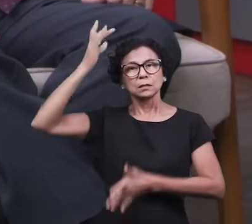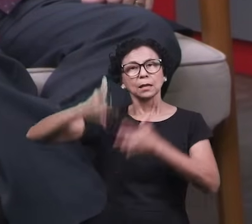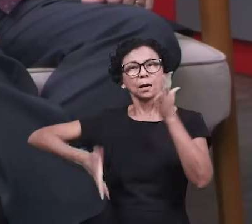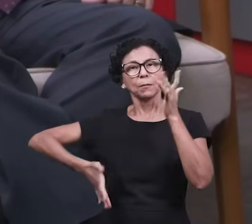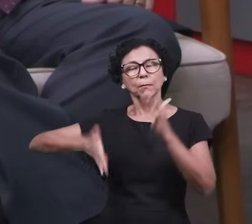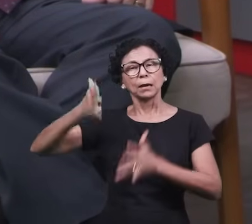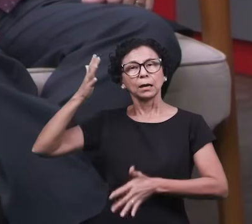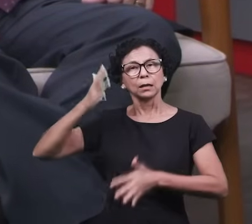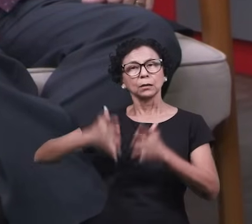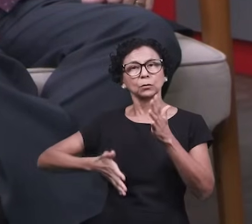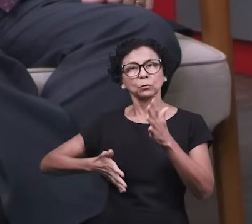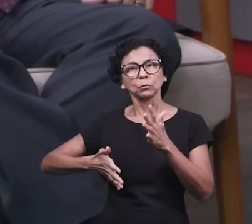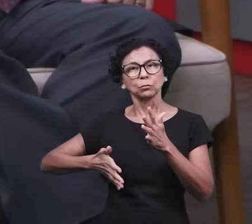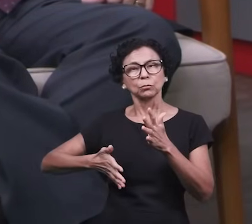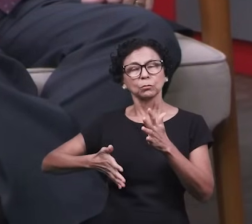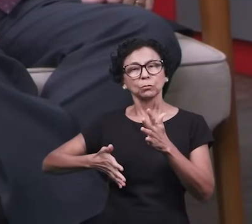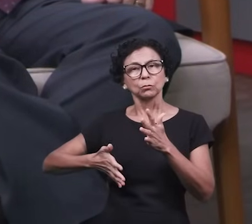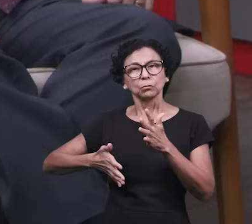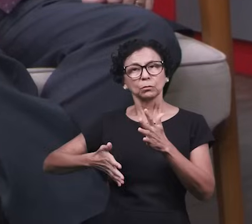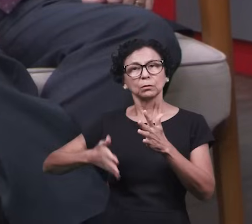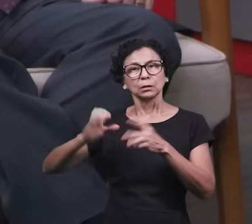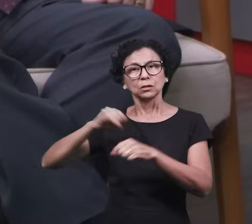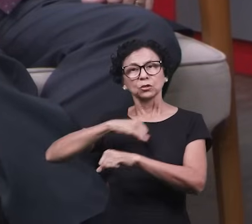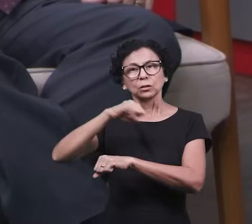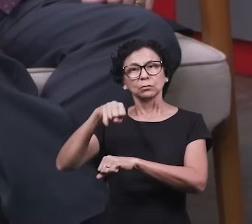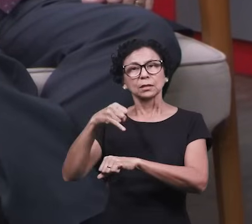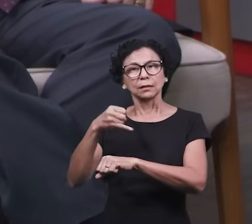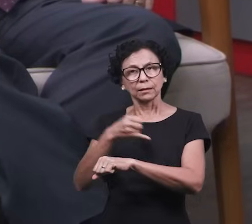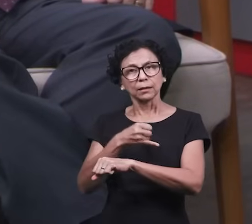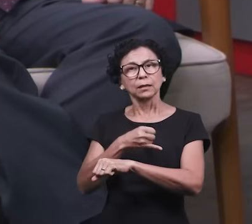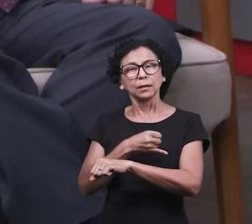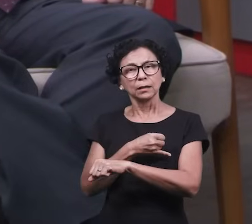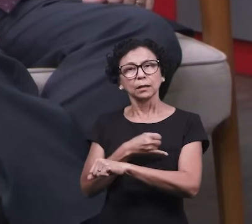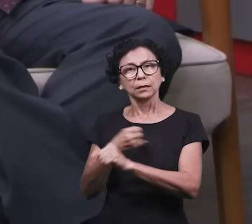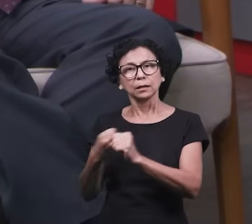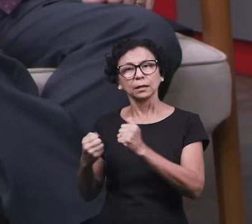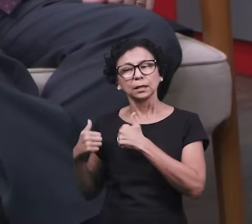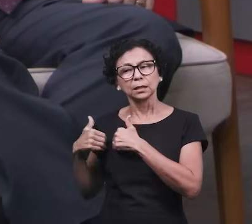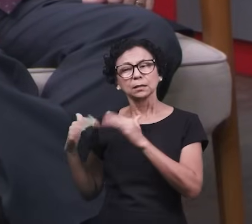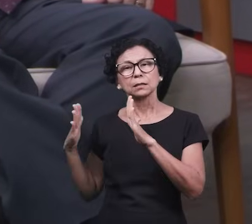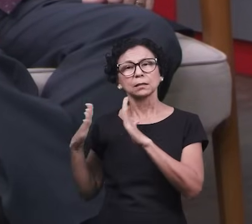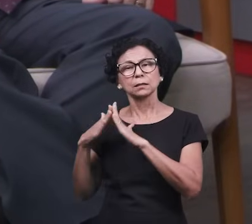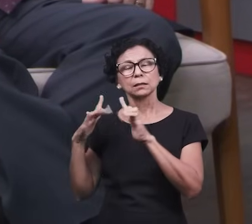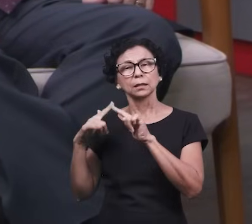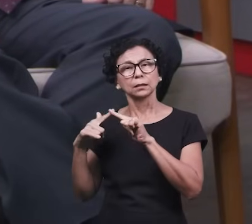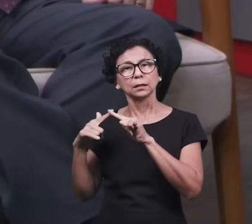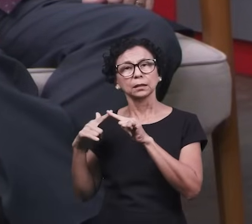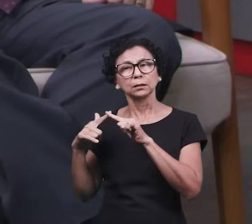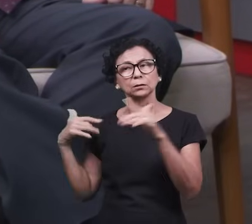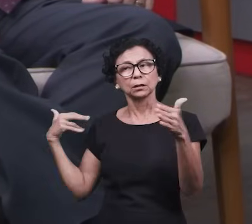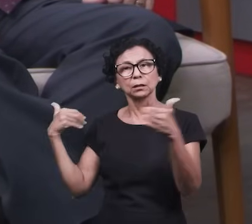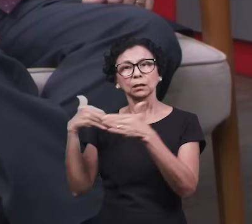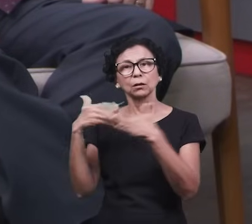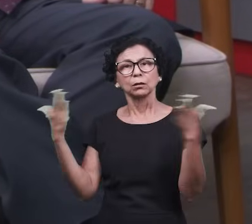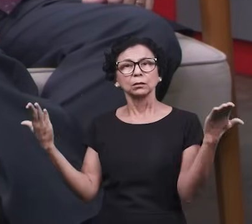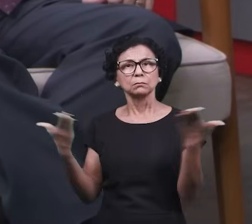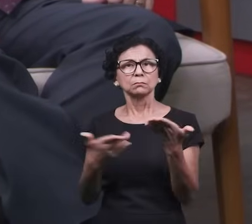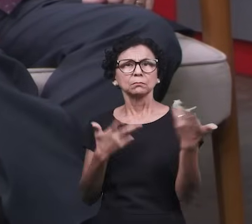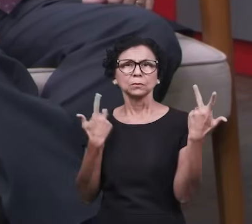a igreja lá em Jerusalém, inaugurando o período da igreja, no Pentecostes, ele continua o